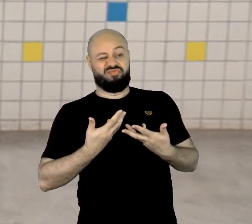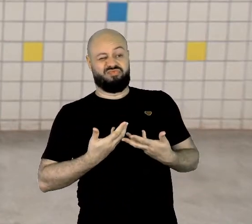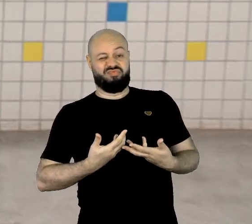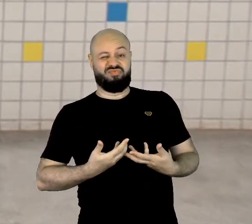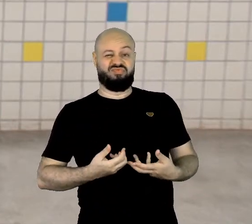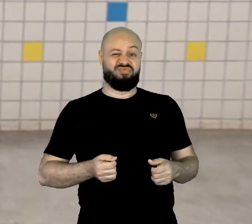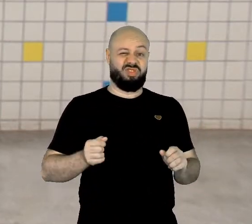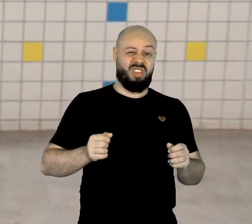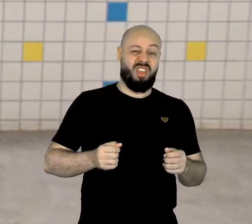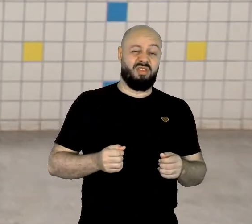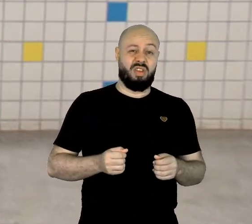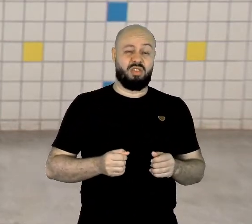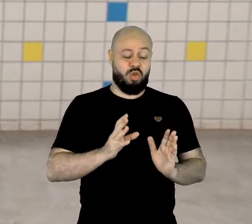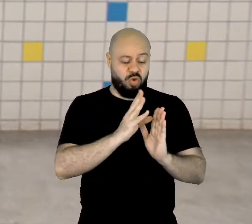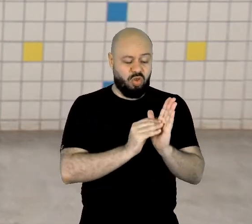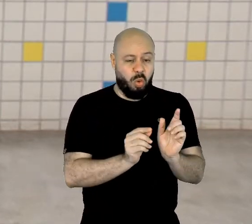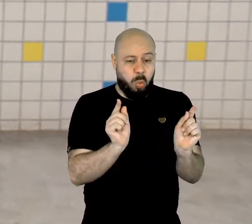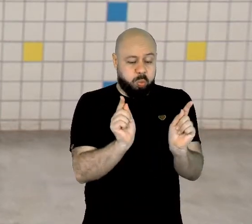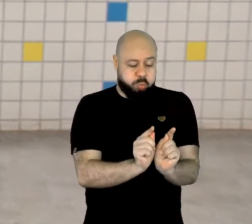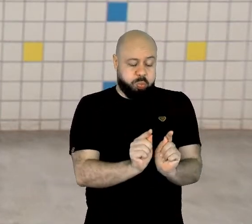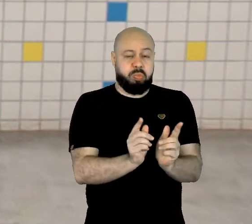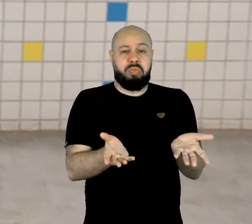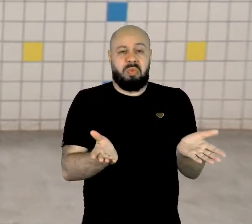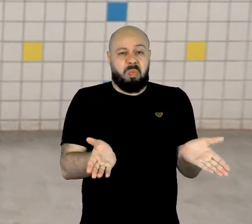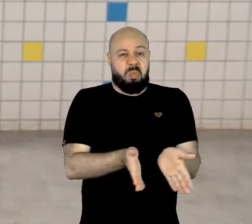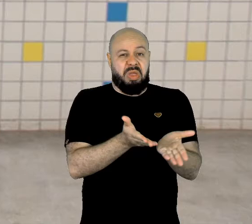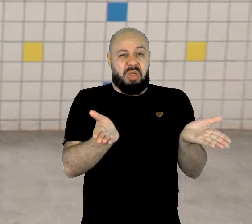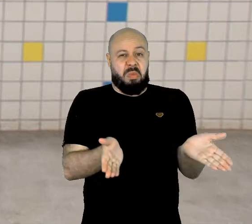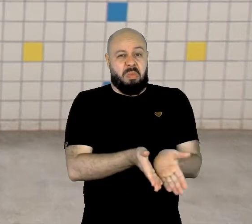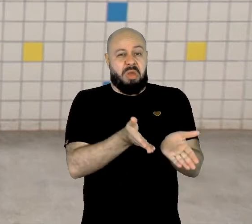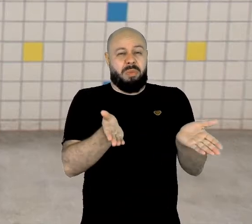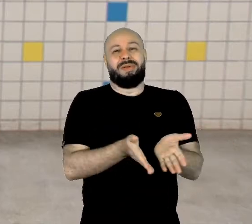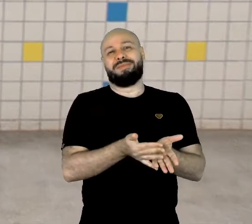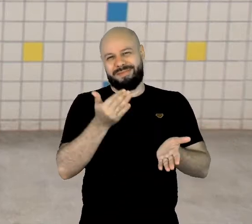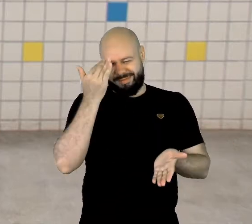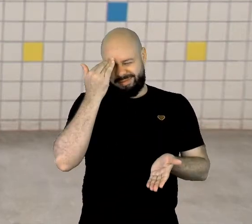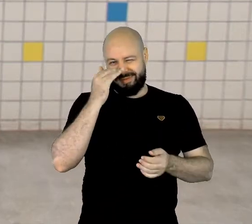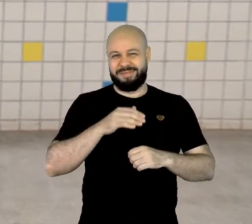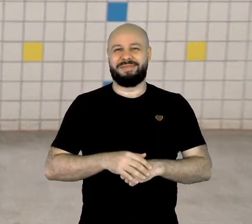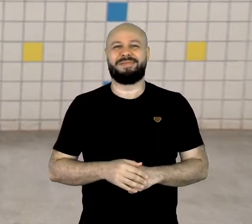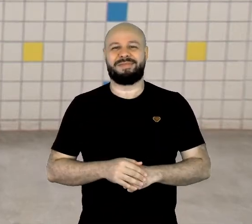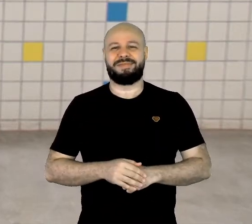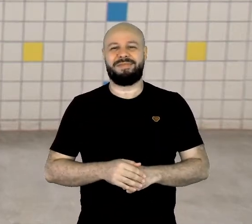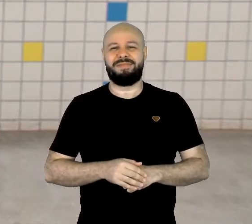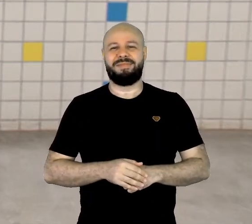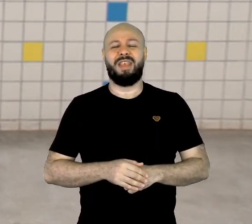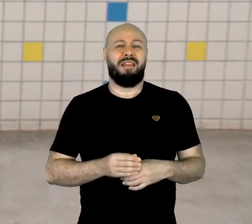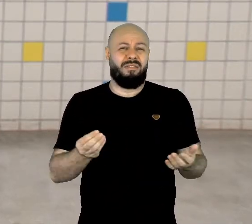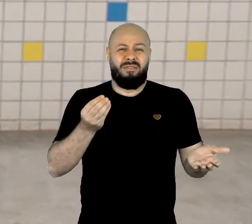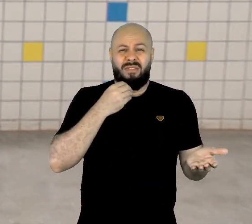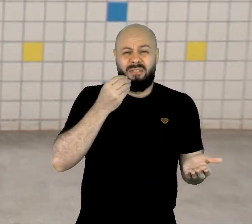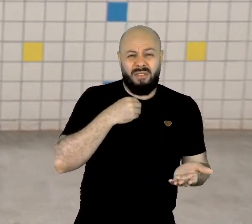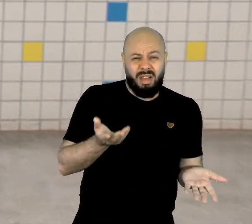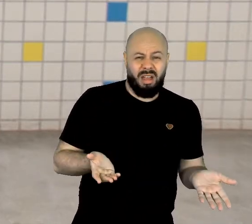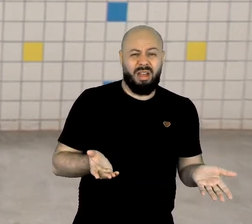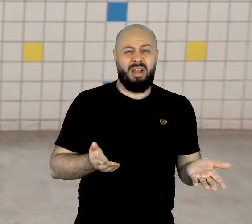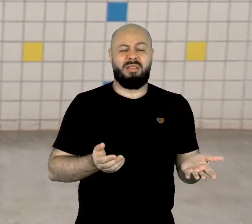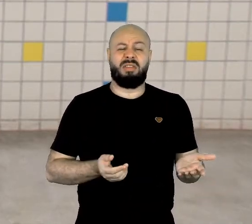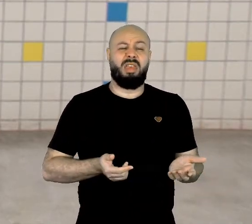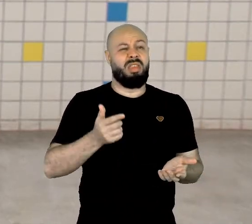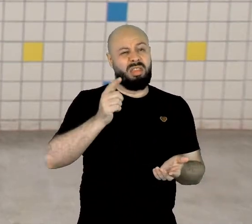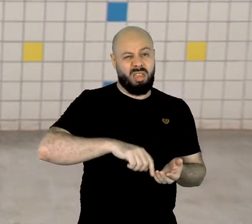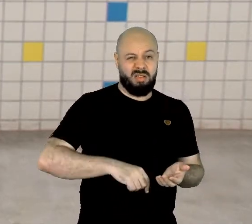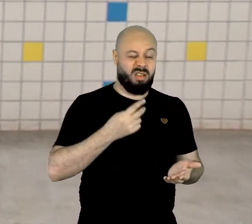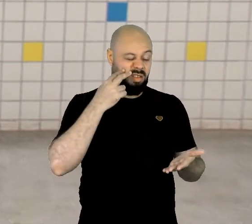pouco conteúdo, como disse, empobrece o conteúdo do meu texto, Fica fraco, muito